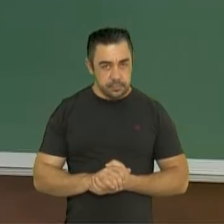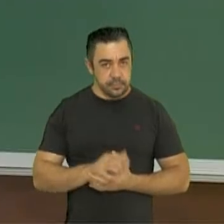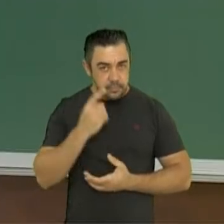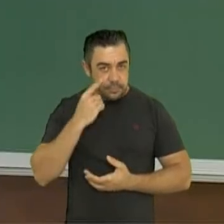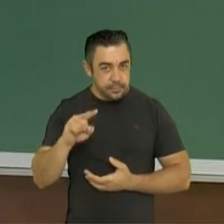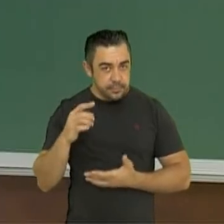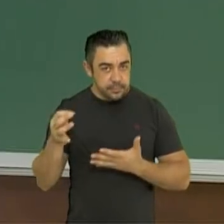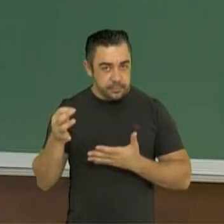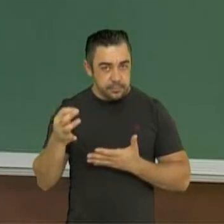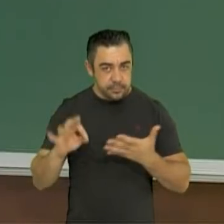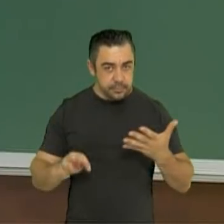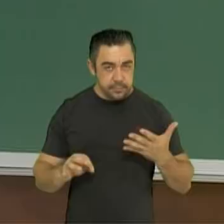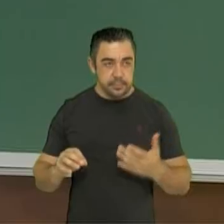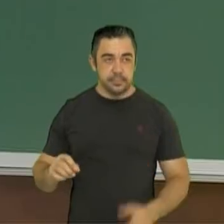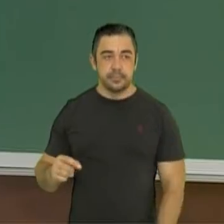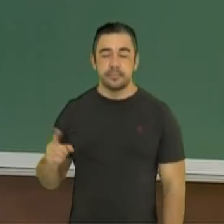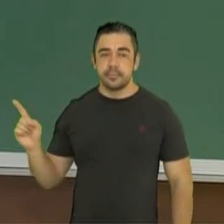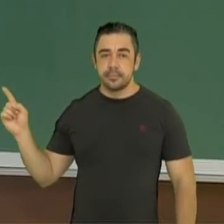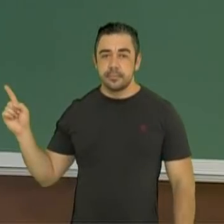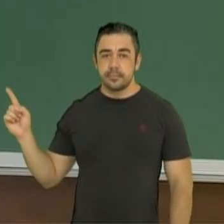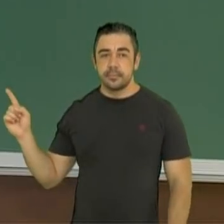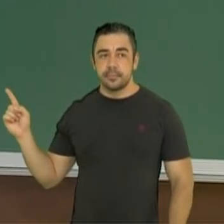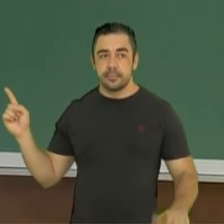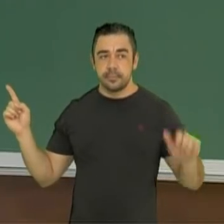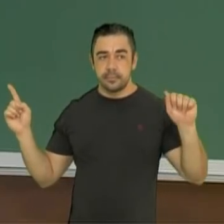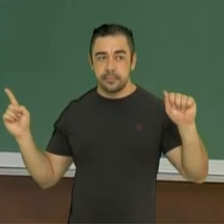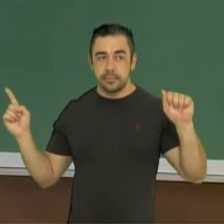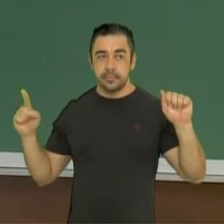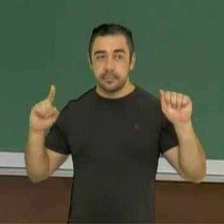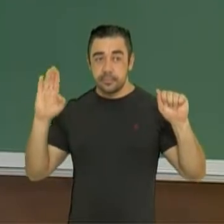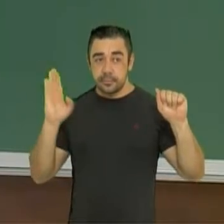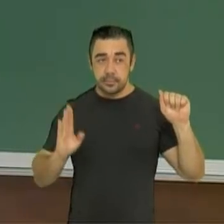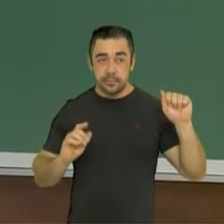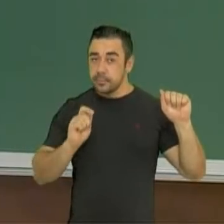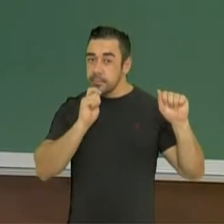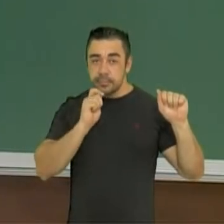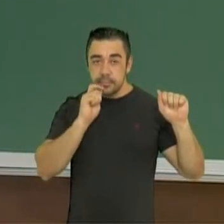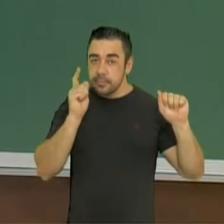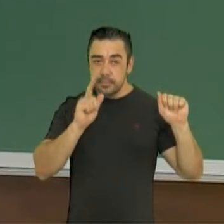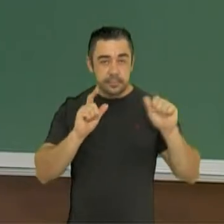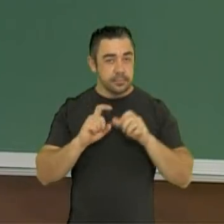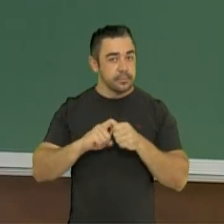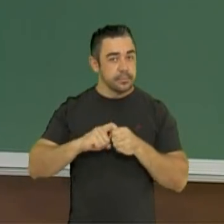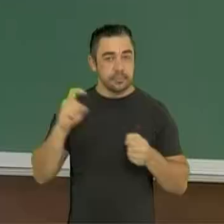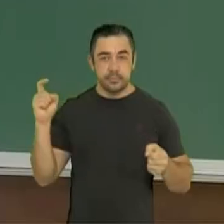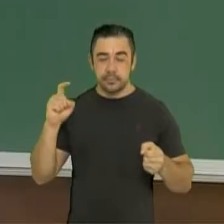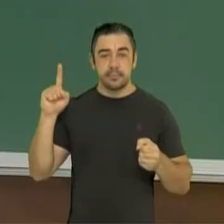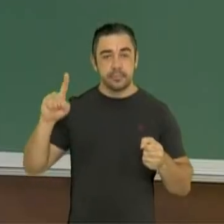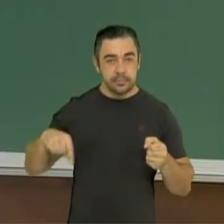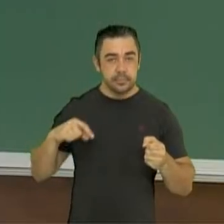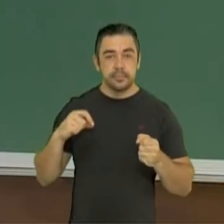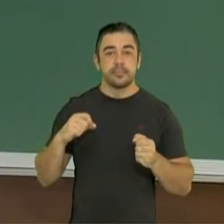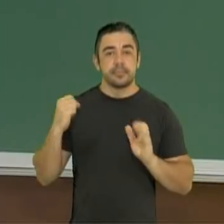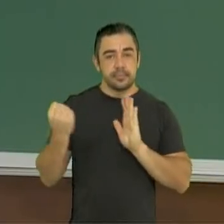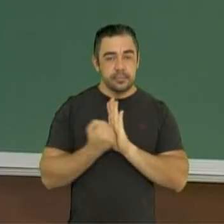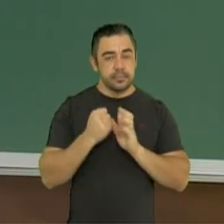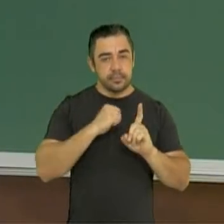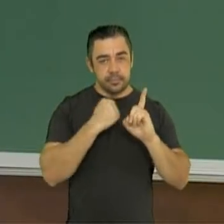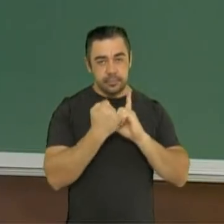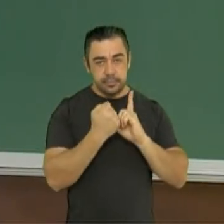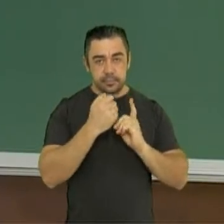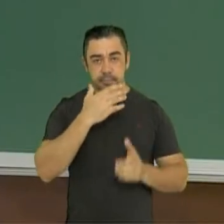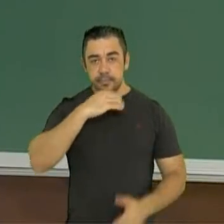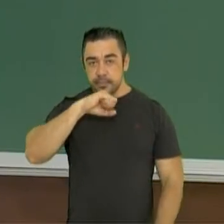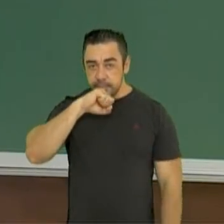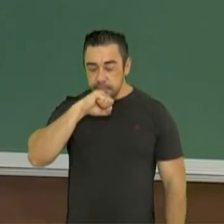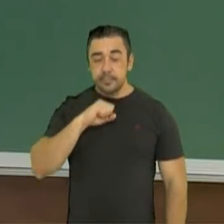Vamos à resposta? É a letra A. O Brasil ainda não conseguiu se desprender das amarras da sociedade